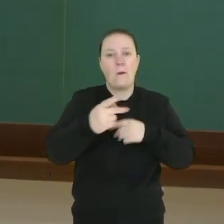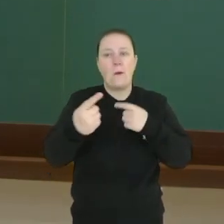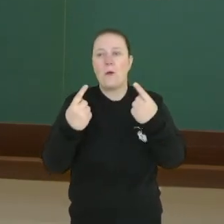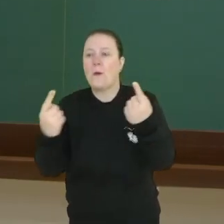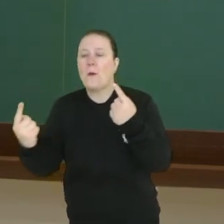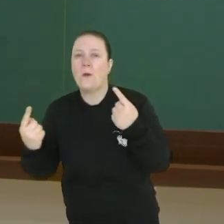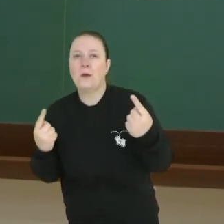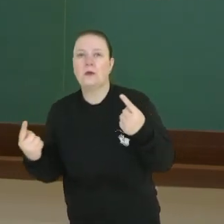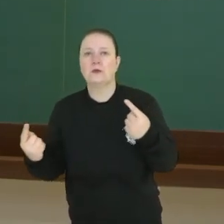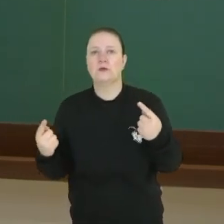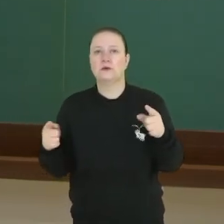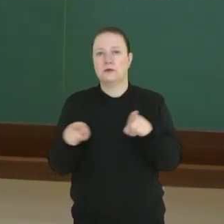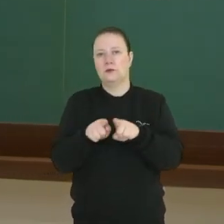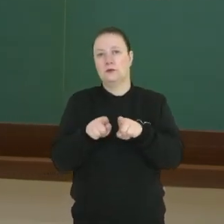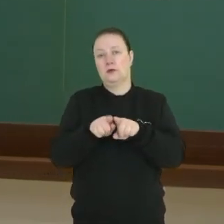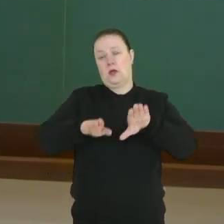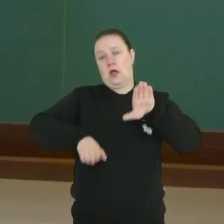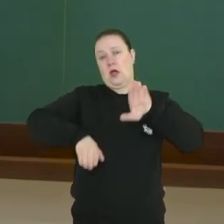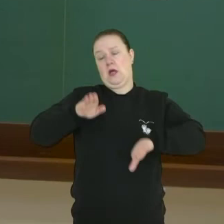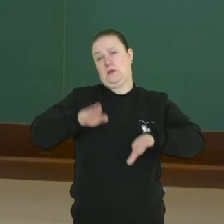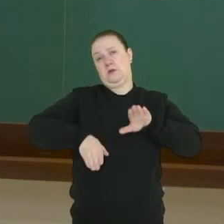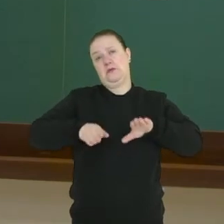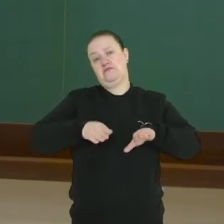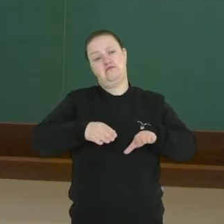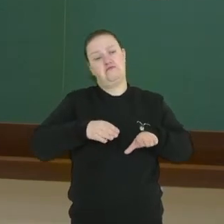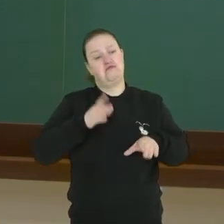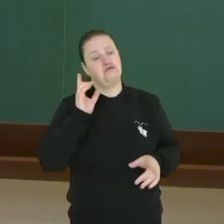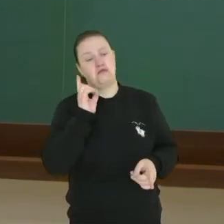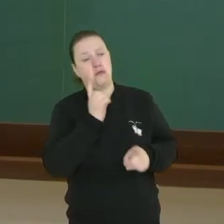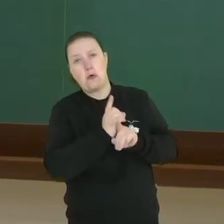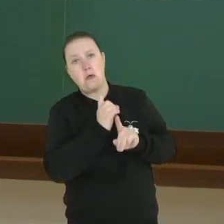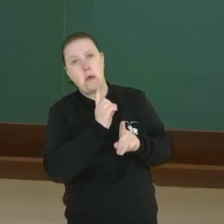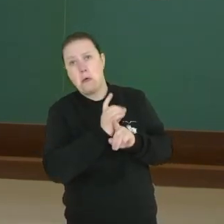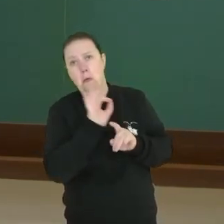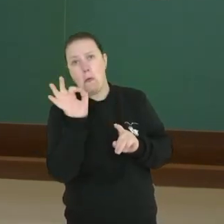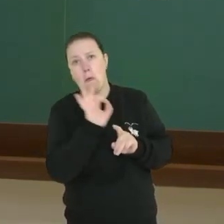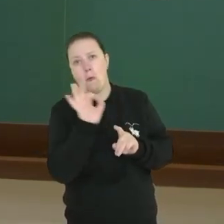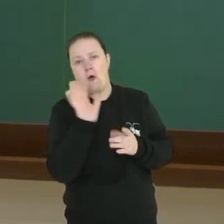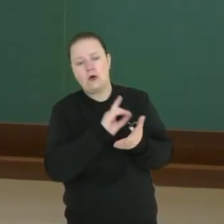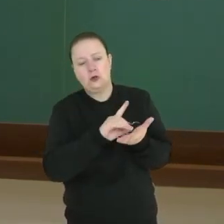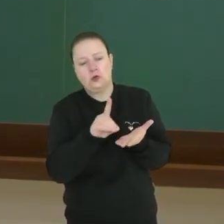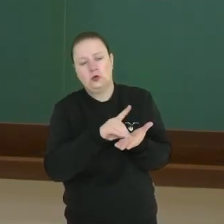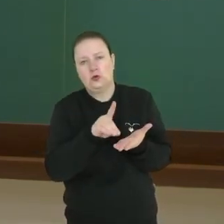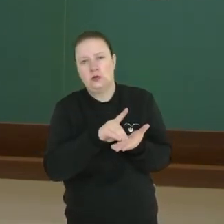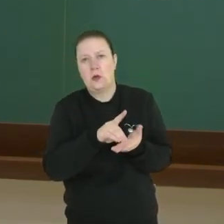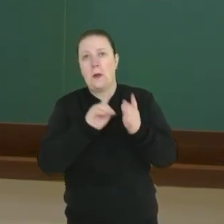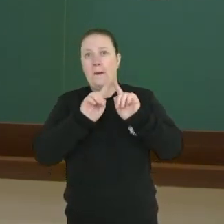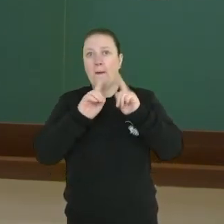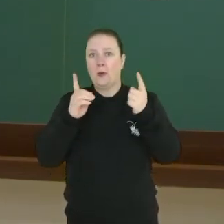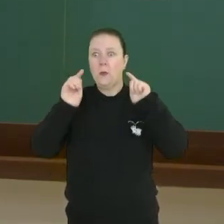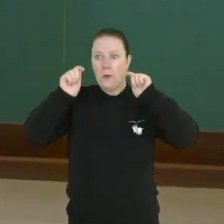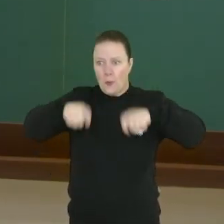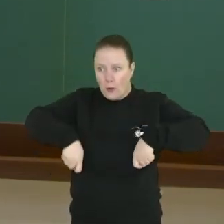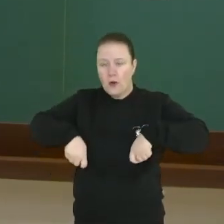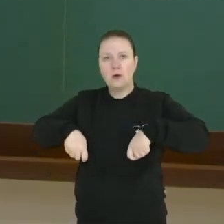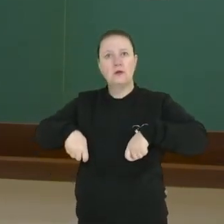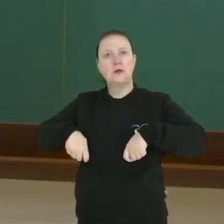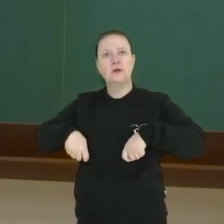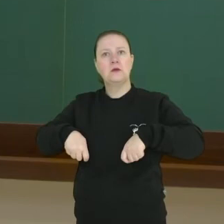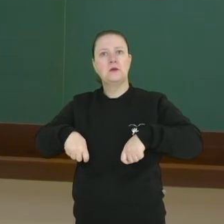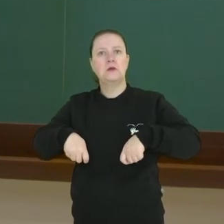aquelas palavras que ainda não constam do dicionário, mas já são muito utilizadas, também podem ser considerados neologismos. A questão